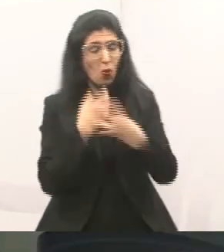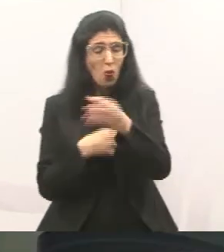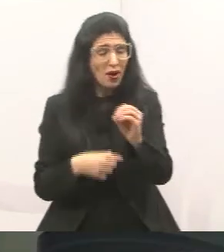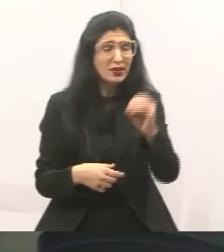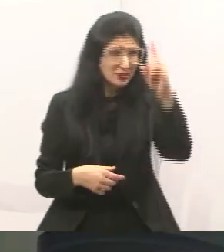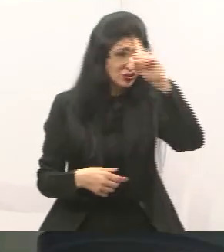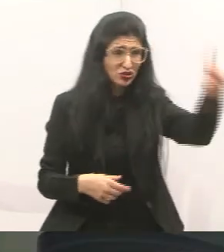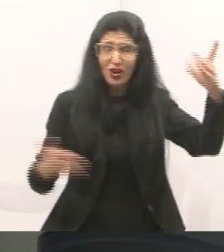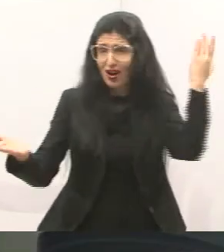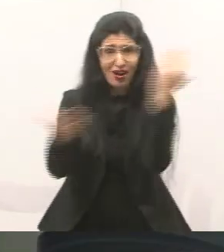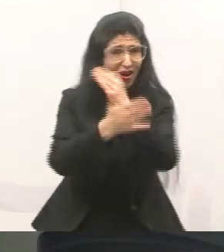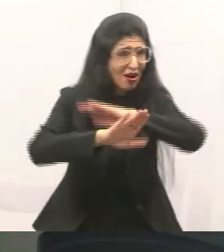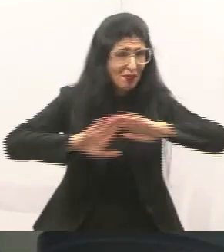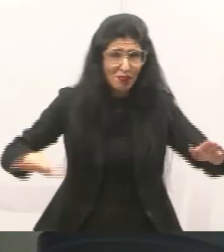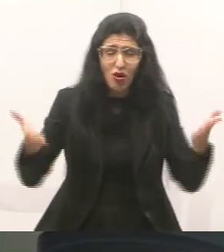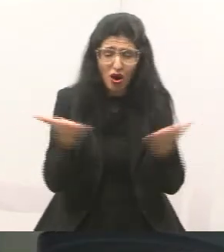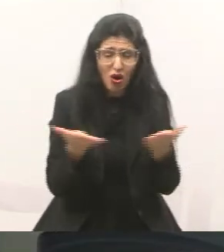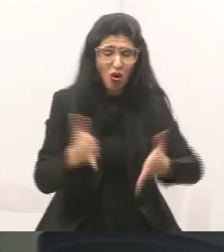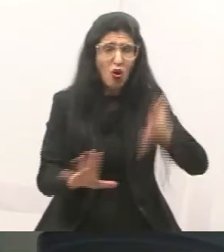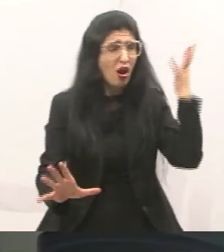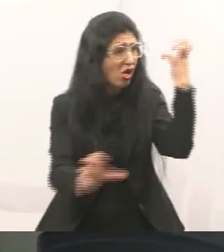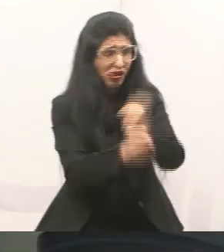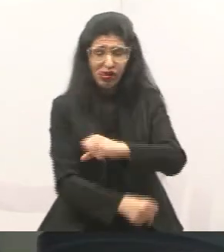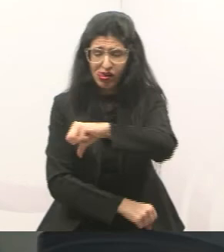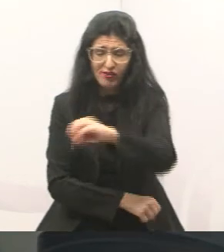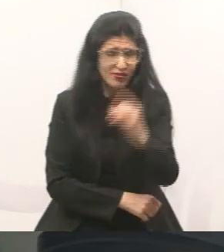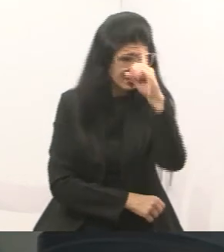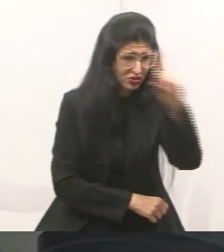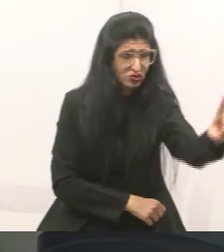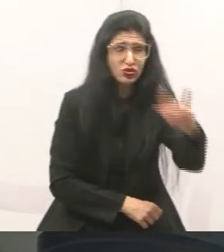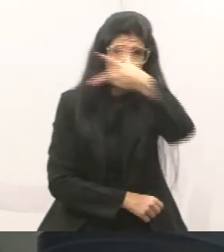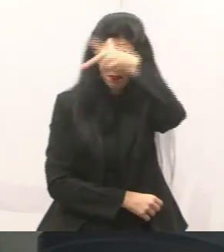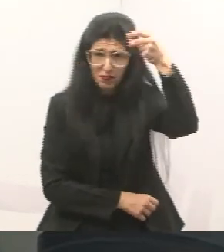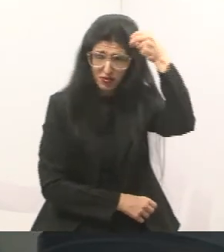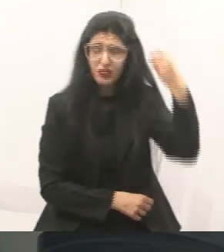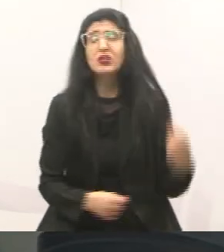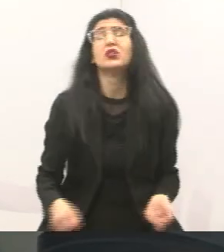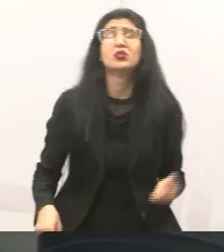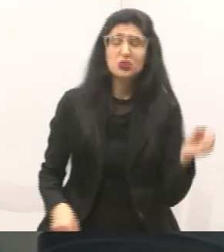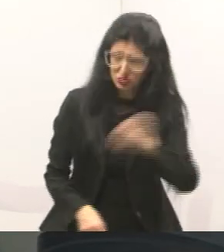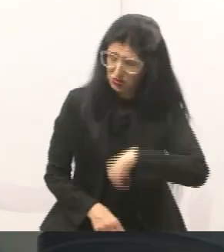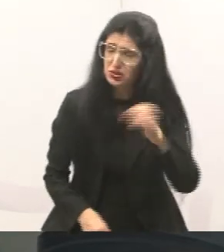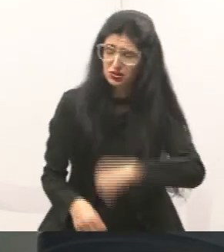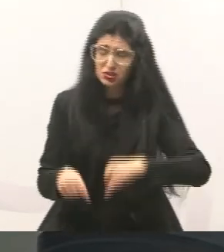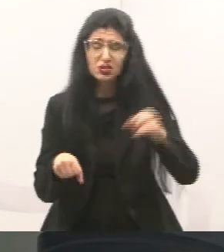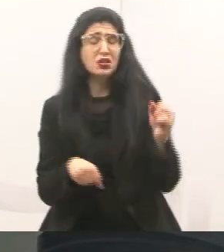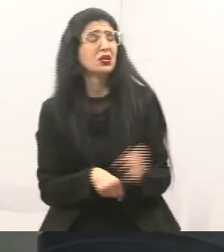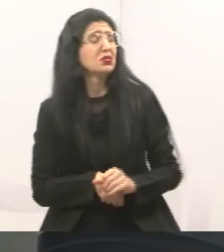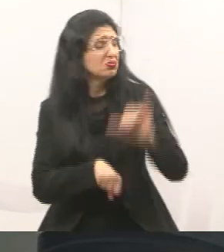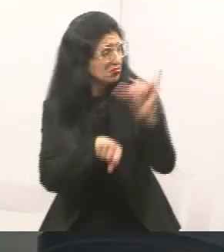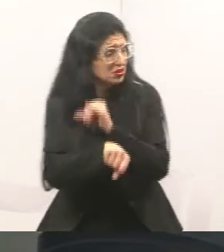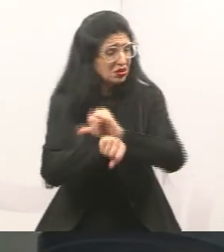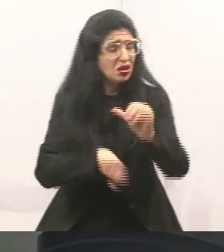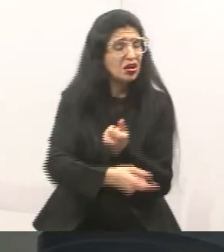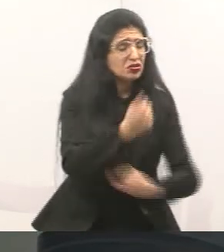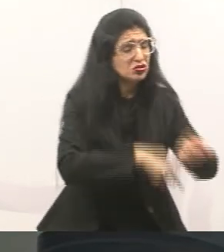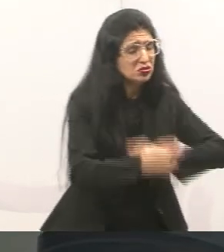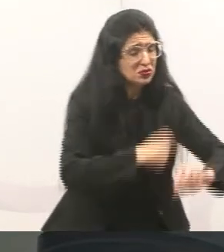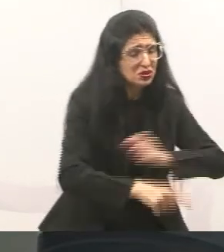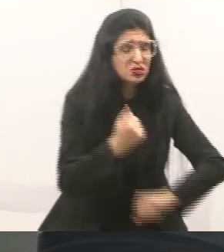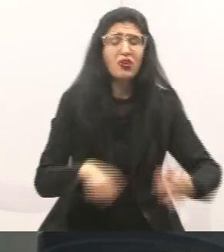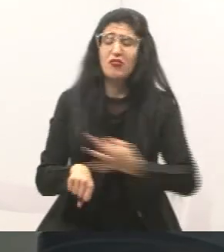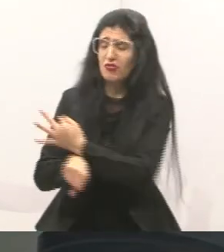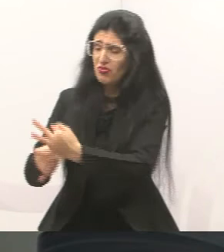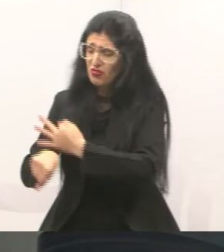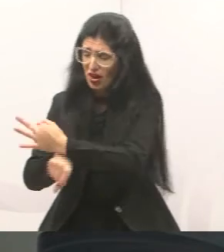foi, né? 90 dias. E a prefeitura, ela tem tomado uma medida administrativa de dar